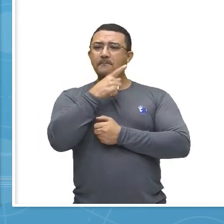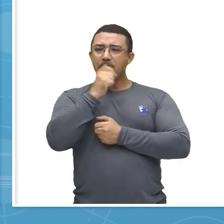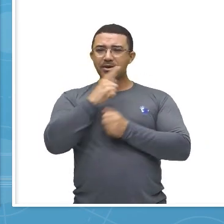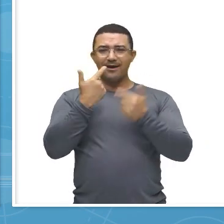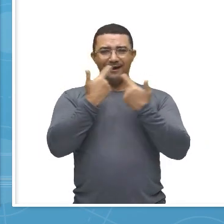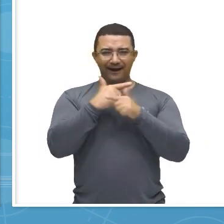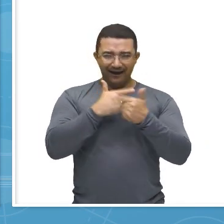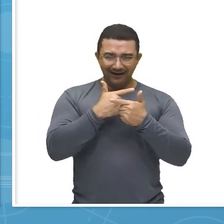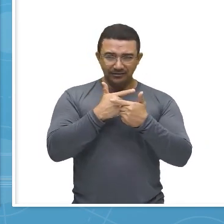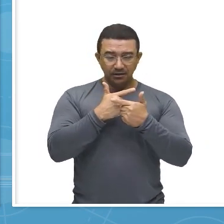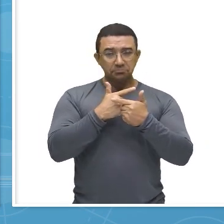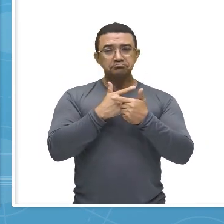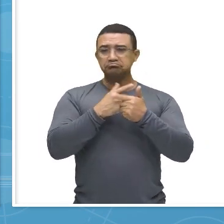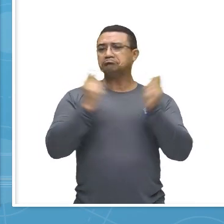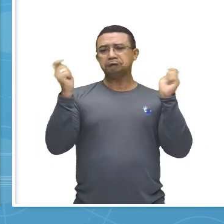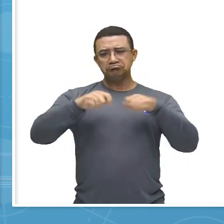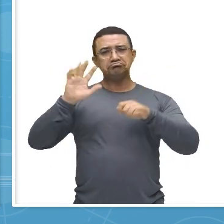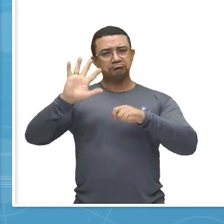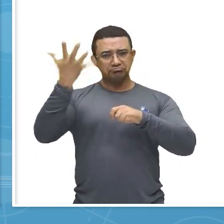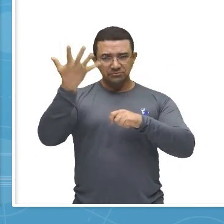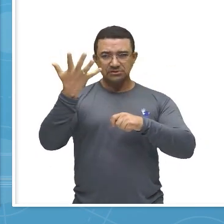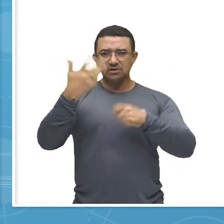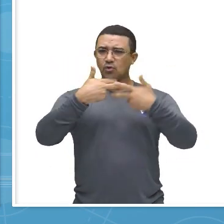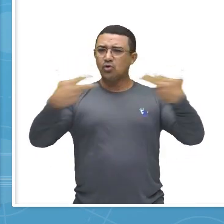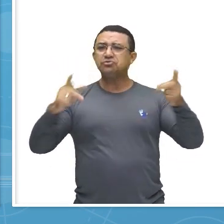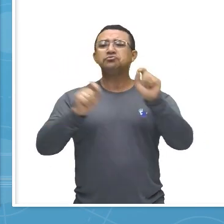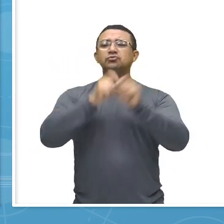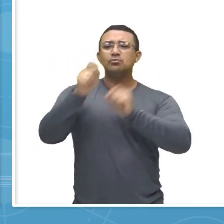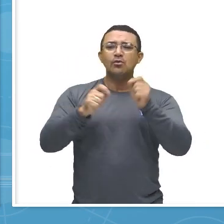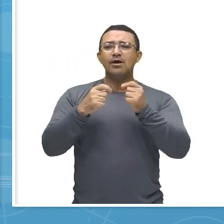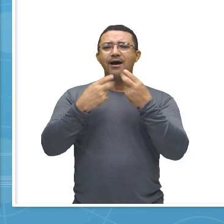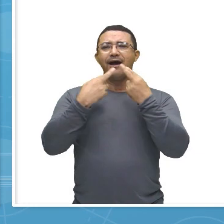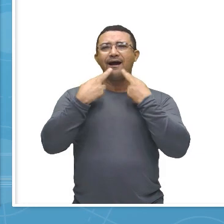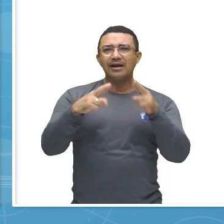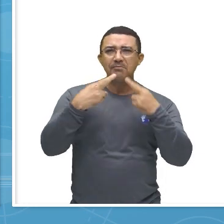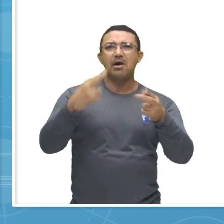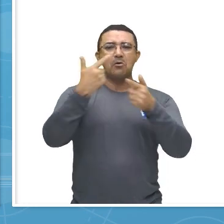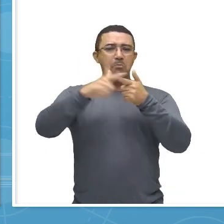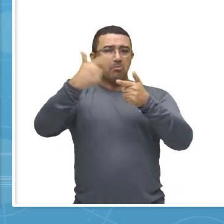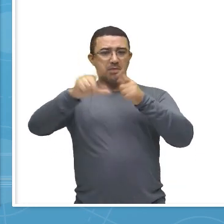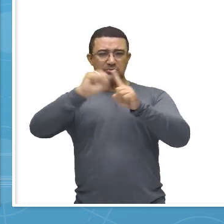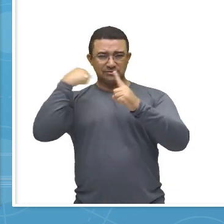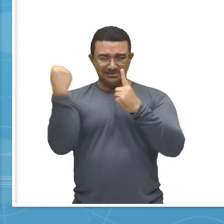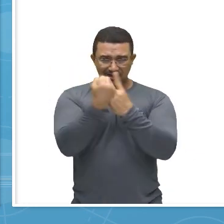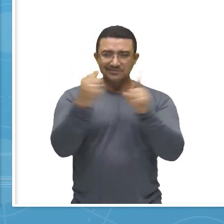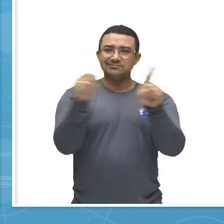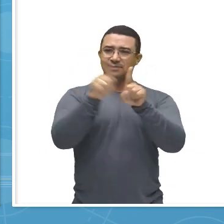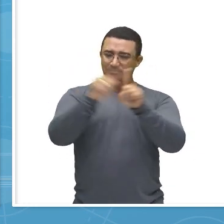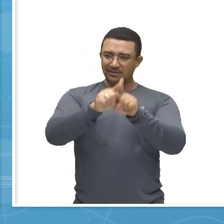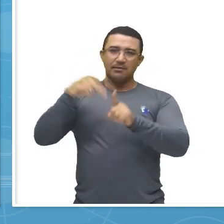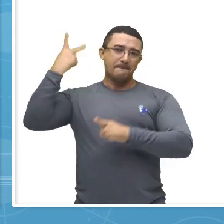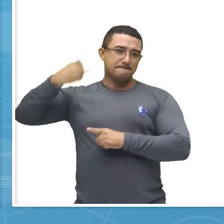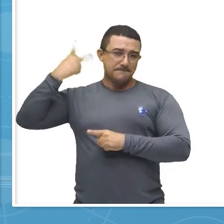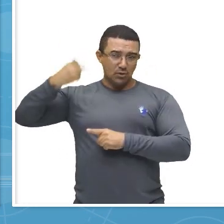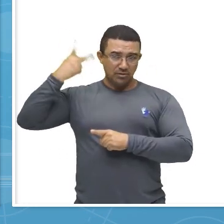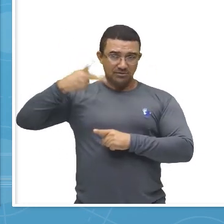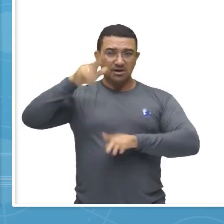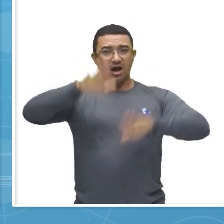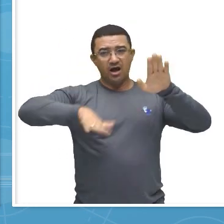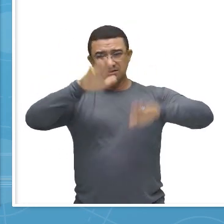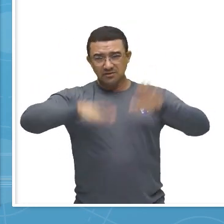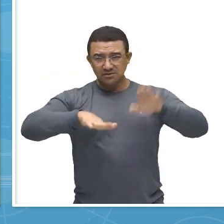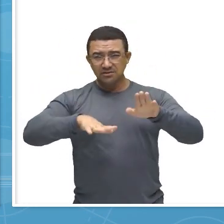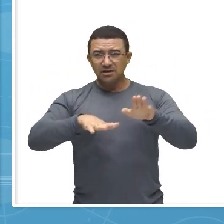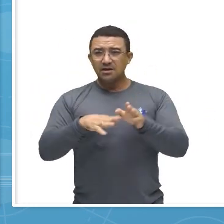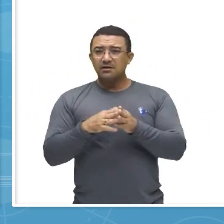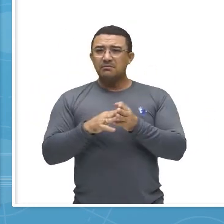de situações do cotidiano e como forma de criticar situações sociais e políticas. Muitas vezes é retirado de pequenos detalhes